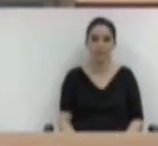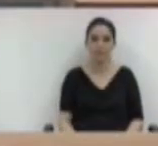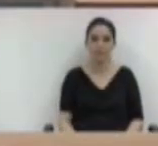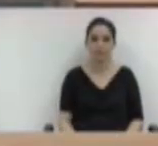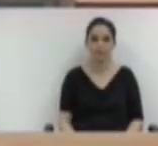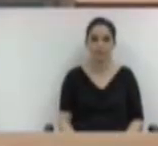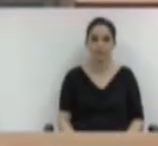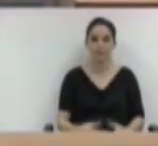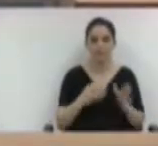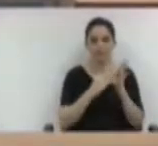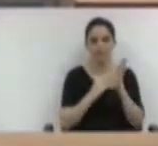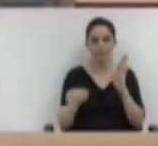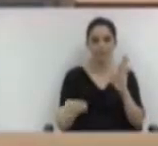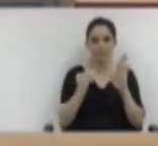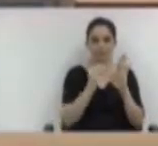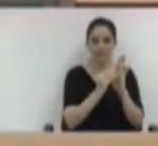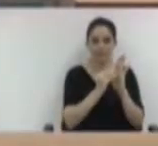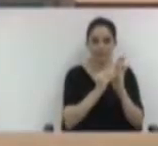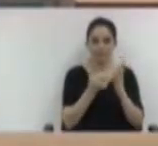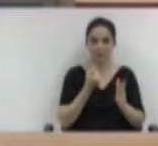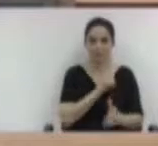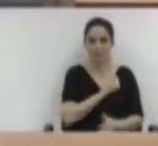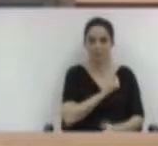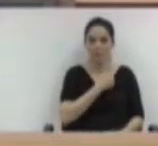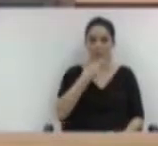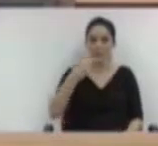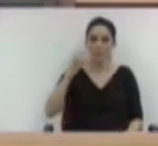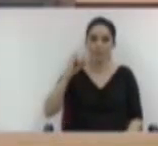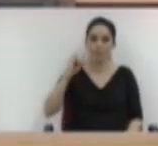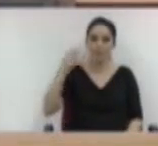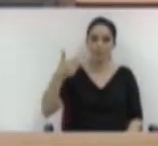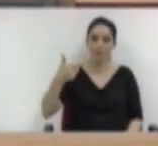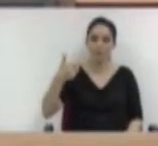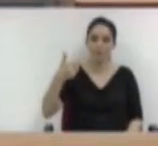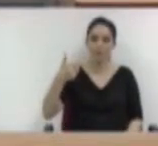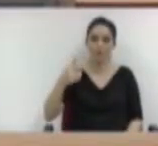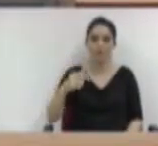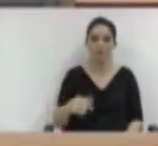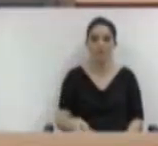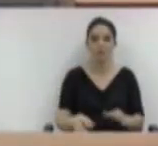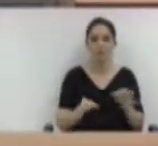Emenda número 202 ao projeto de lei complementar número